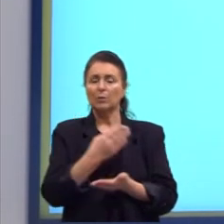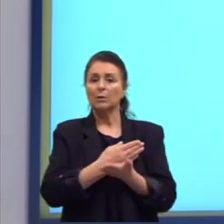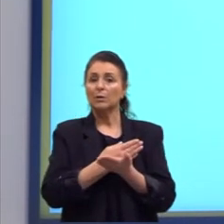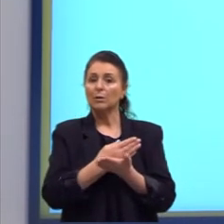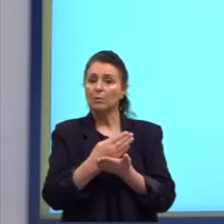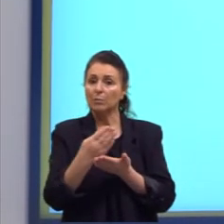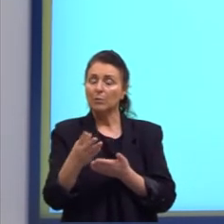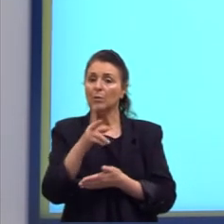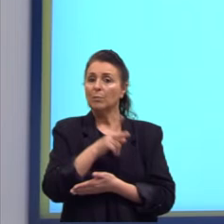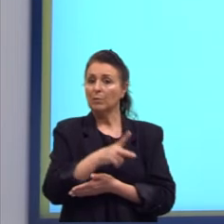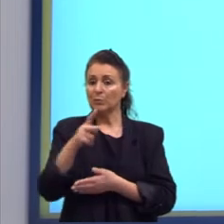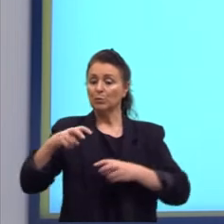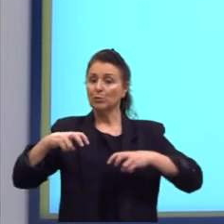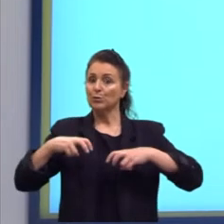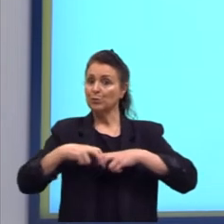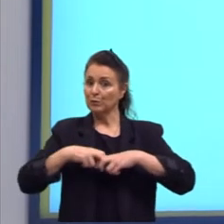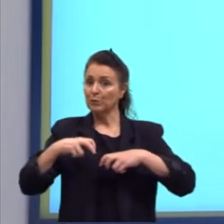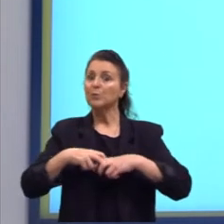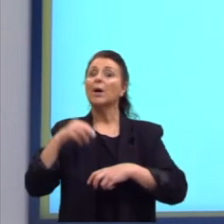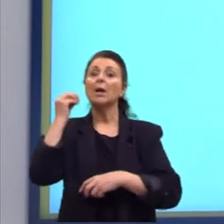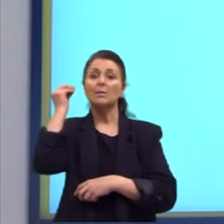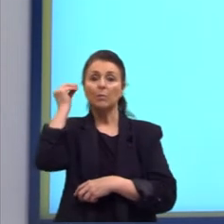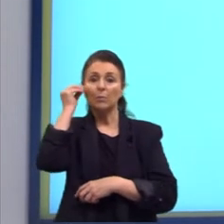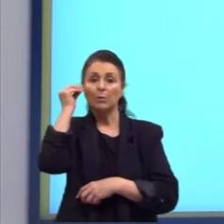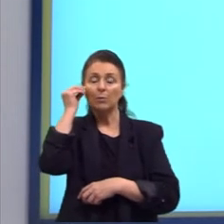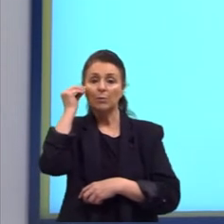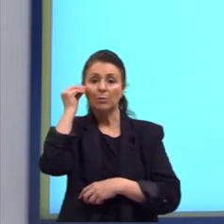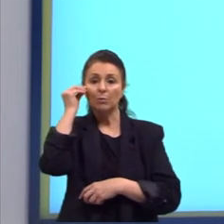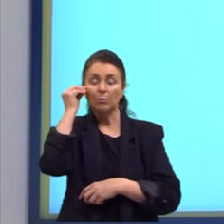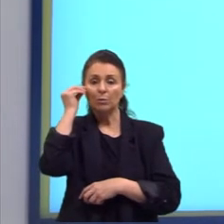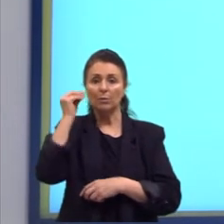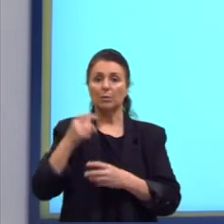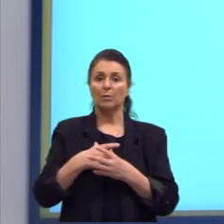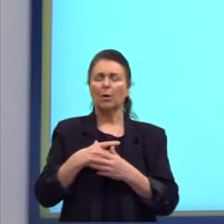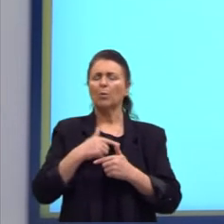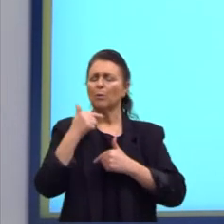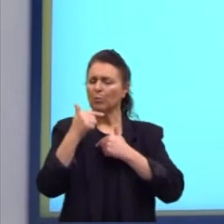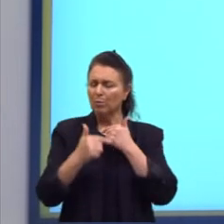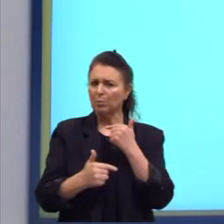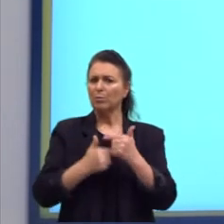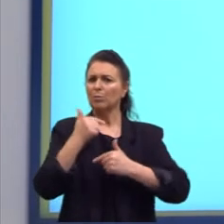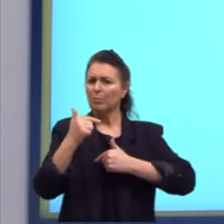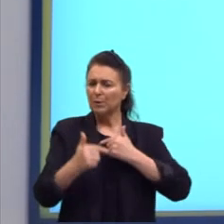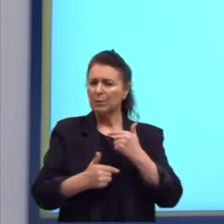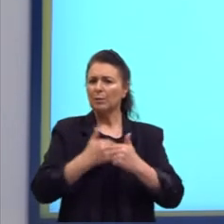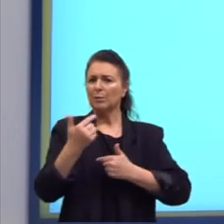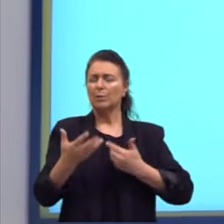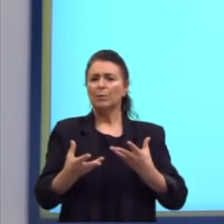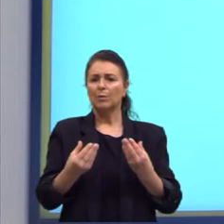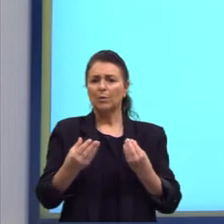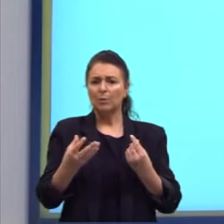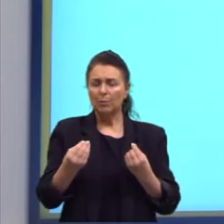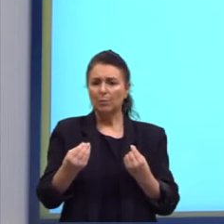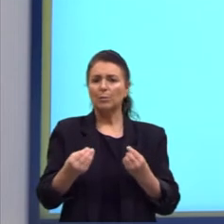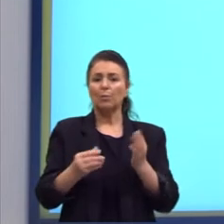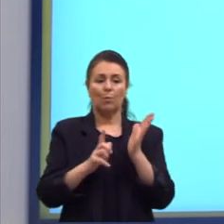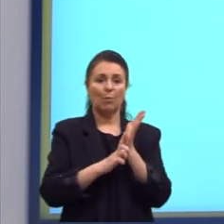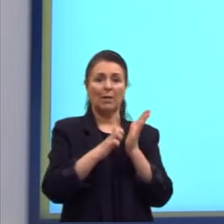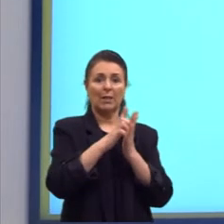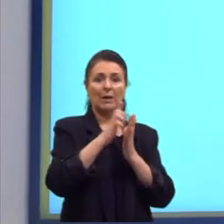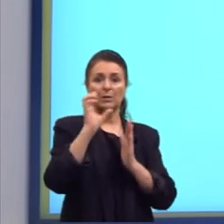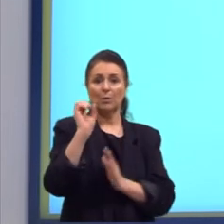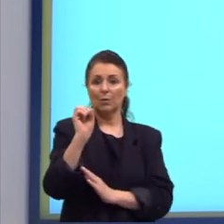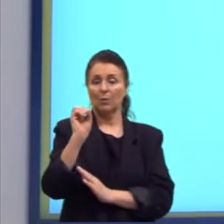ele tornou-se então professor de física experimental né porque ele já vinha trabalhando então com a criação da Lei de